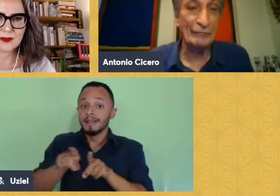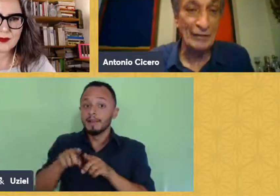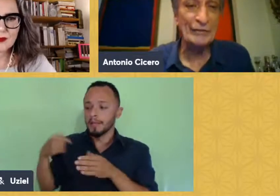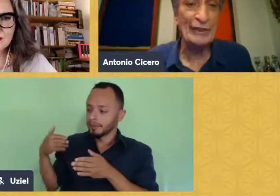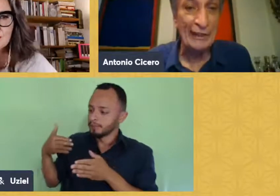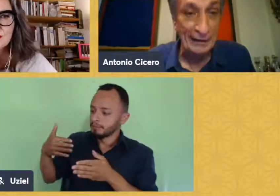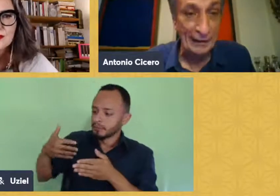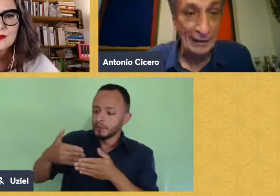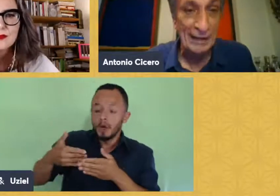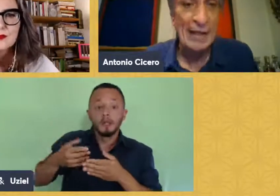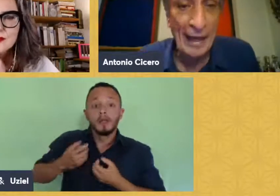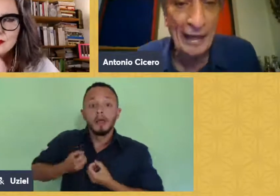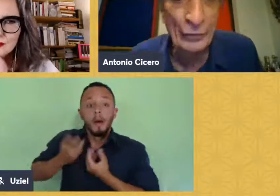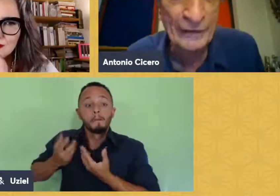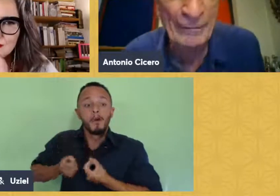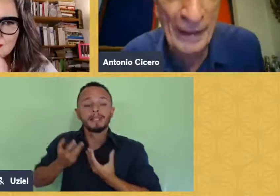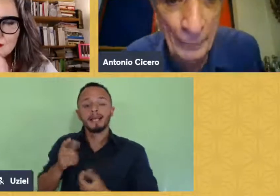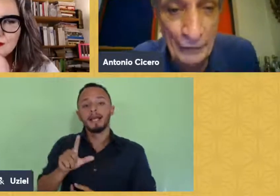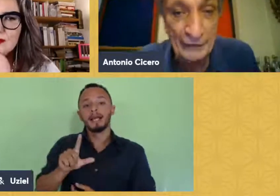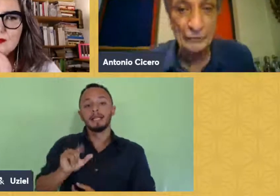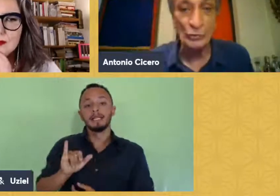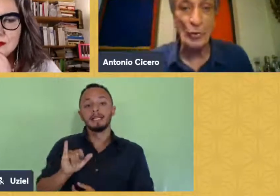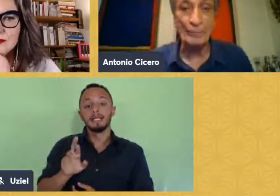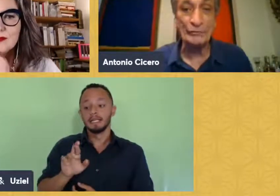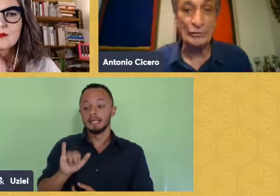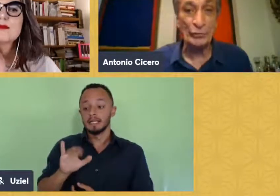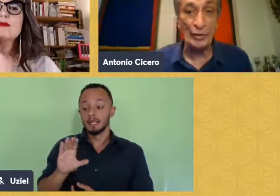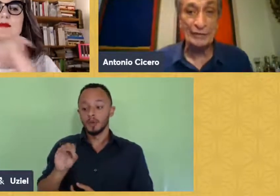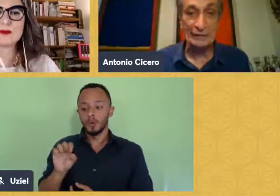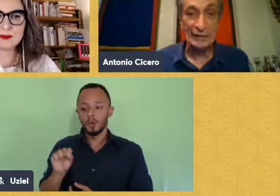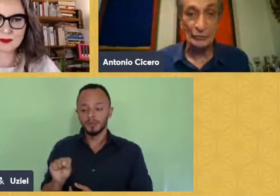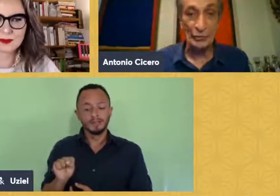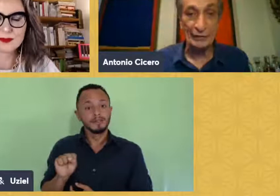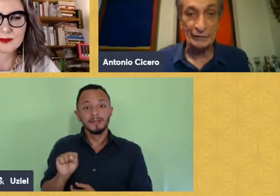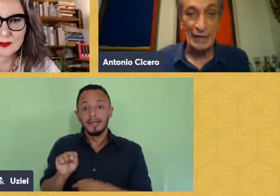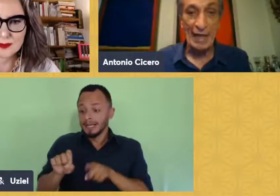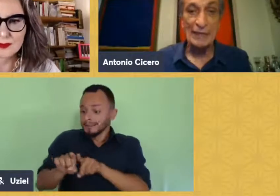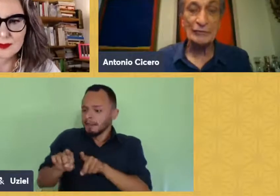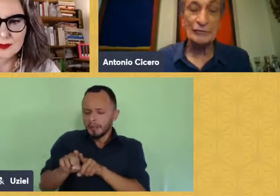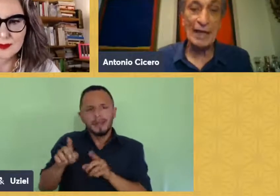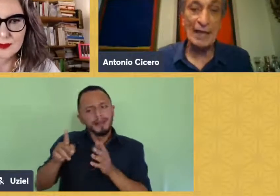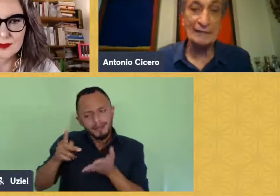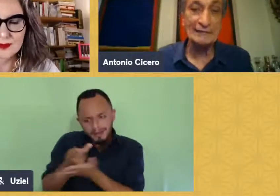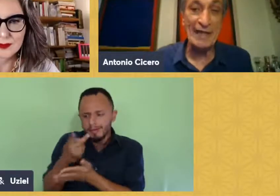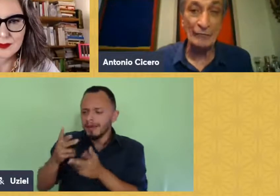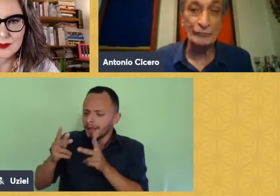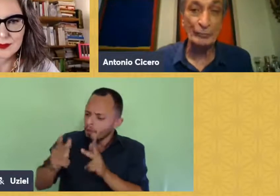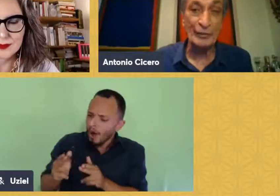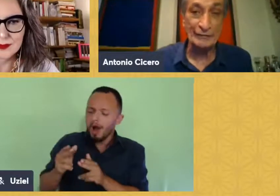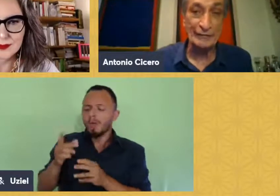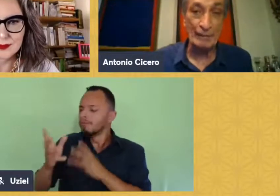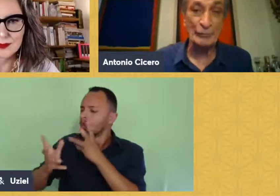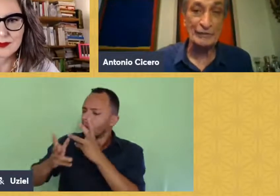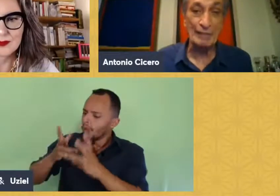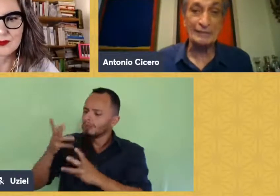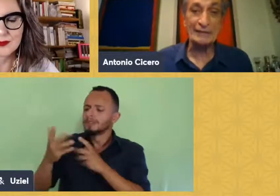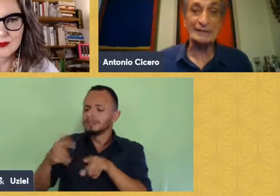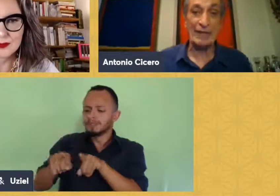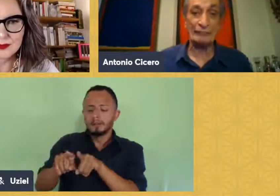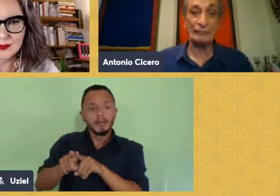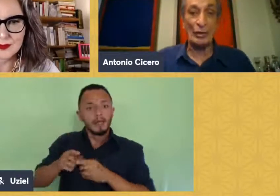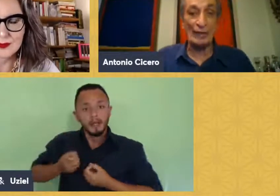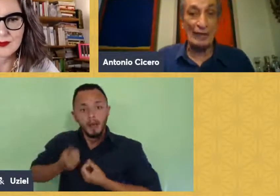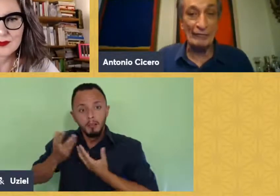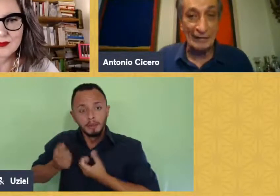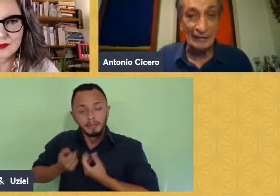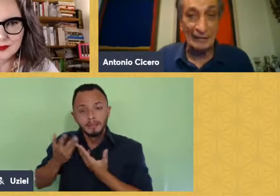palavra que vem de lira. Eram também, portanto, compositores e cantores. A Safo, por exemplo, sabe-se que